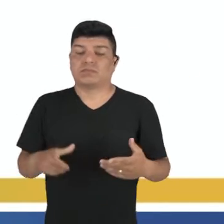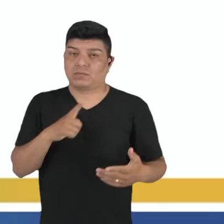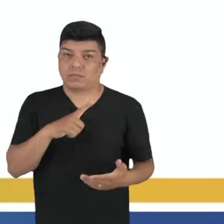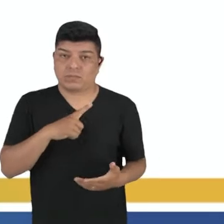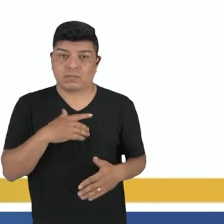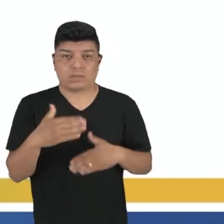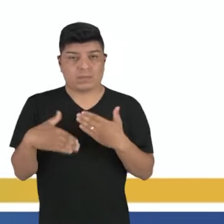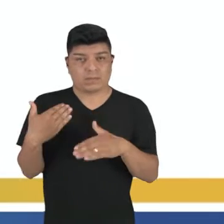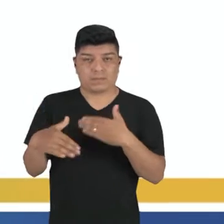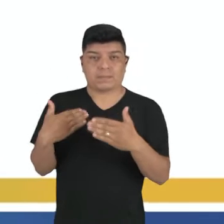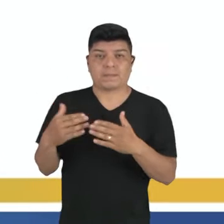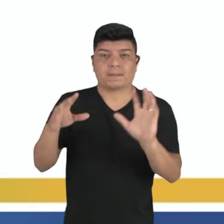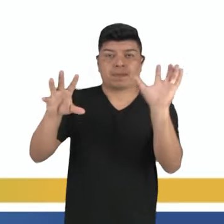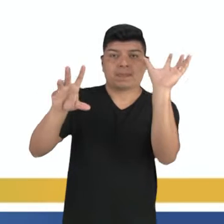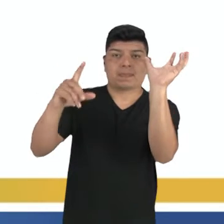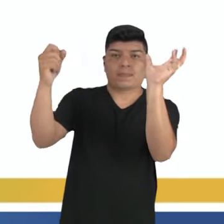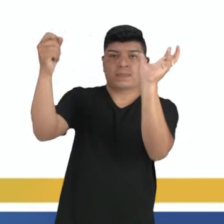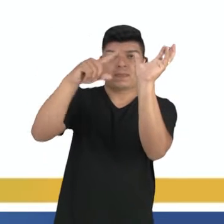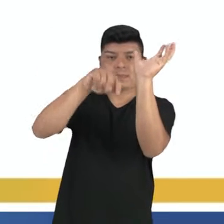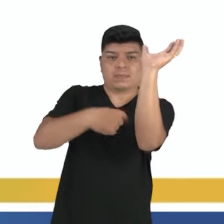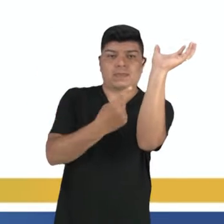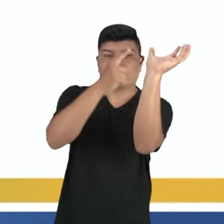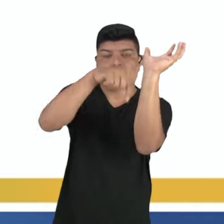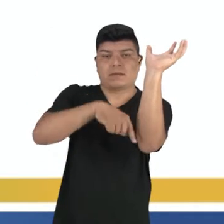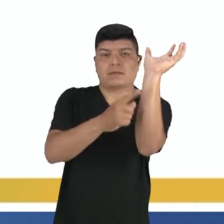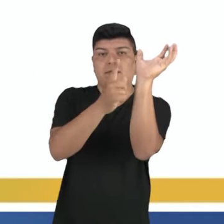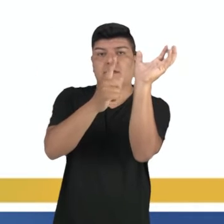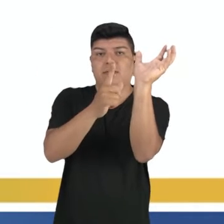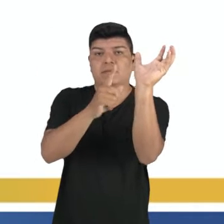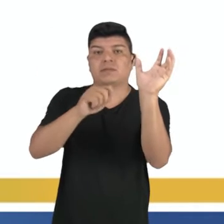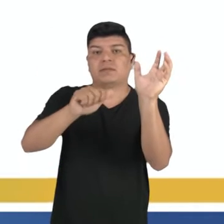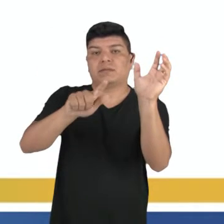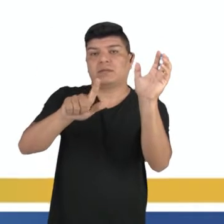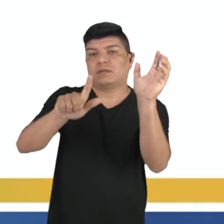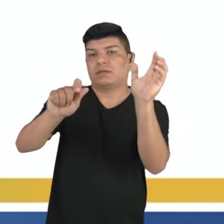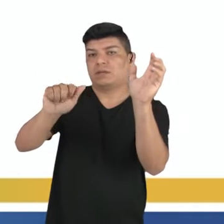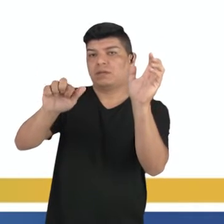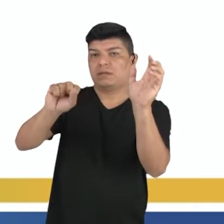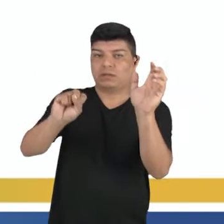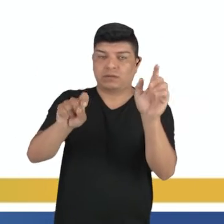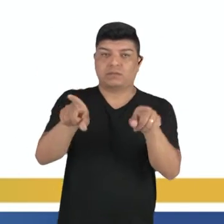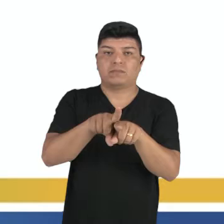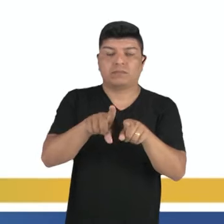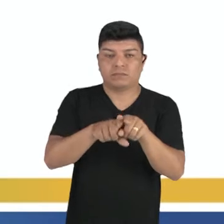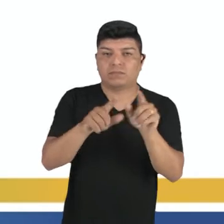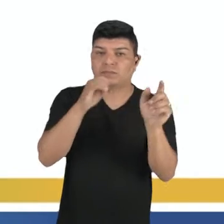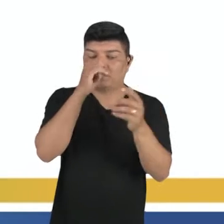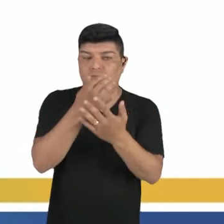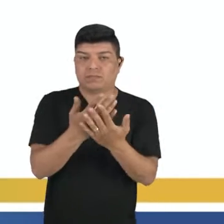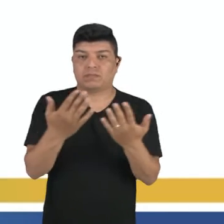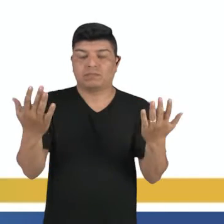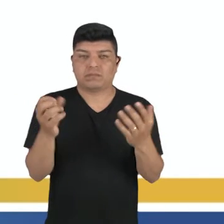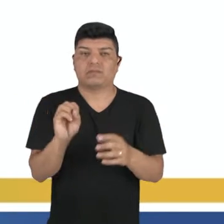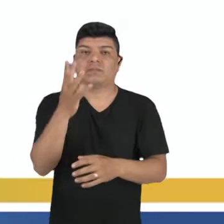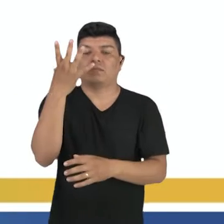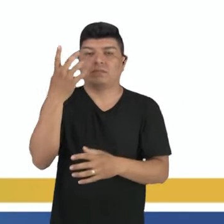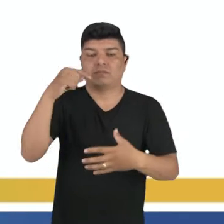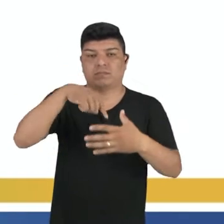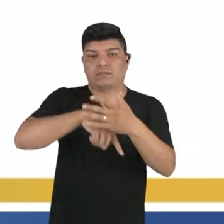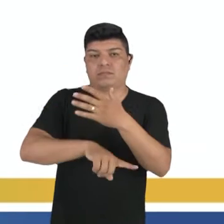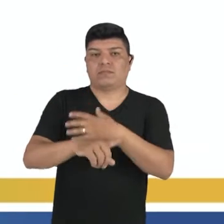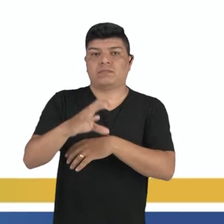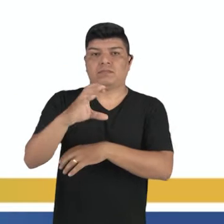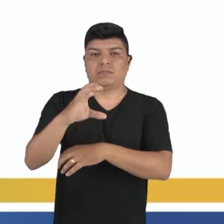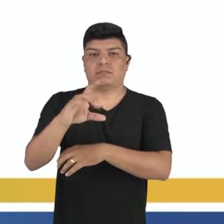existe esse processo de fotossíntese nas plantas e nas águas nas plantas esse processo ocorre no interior